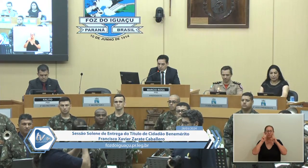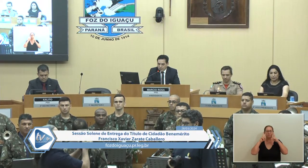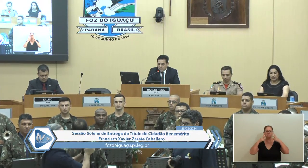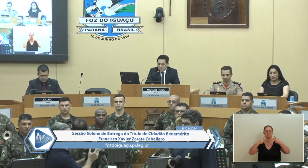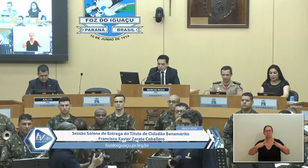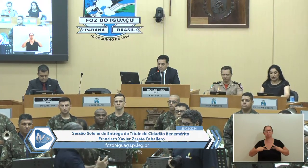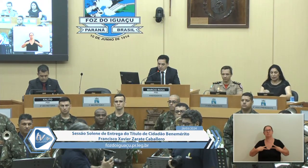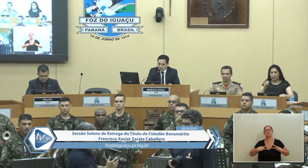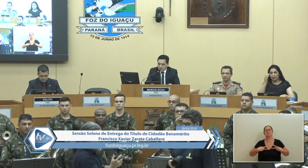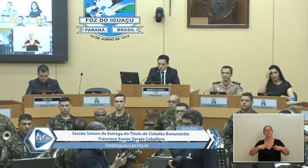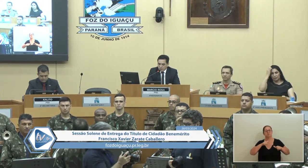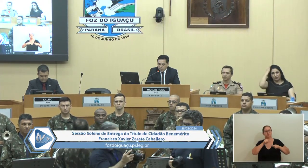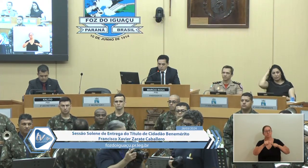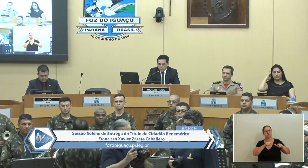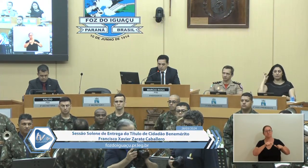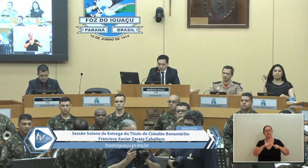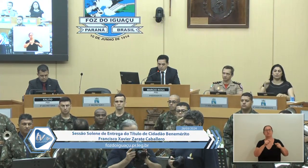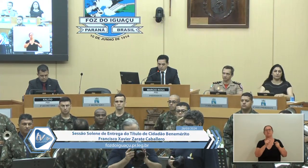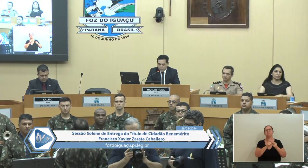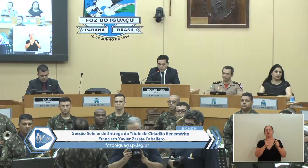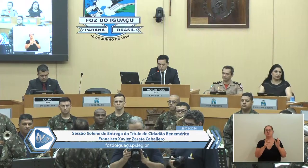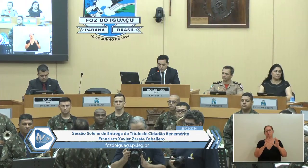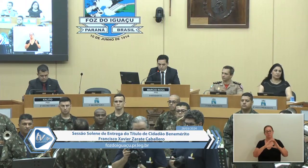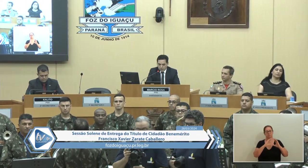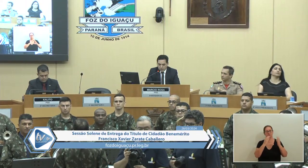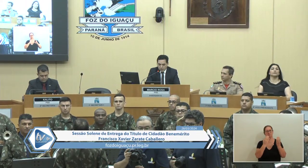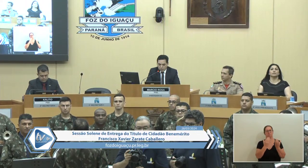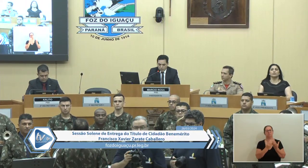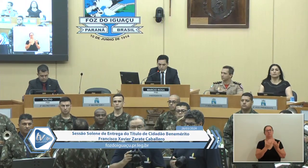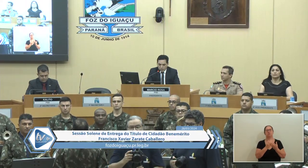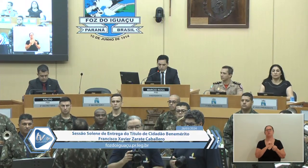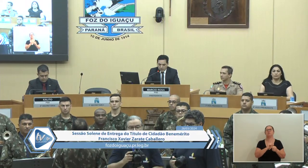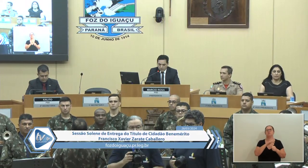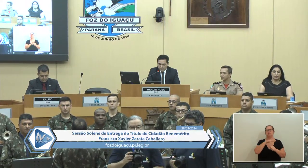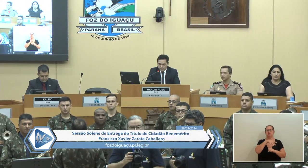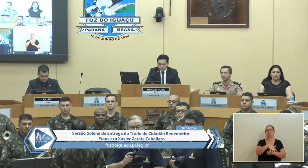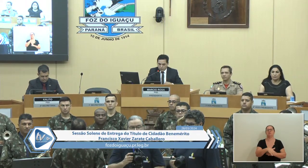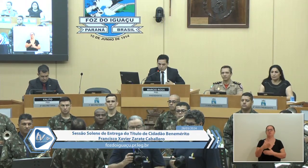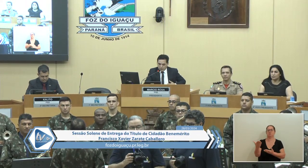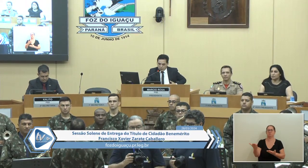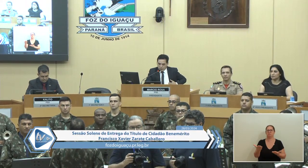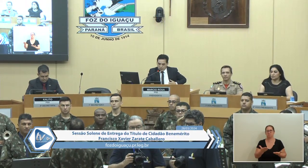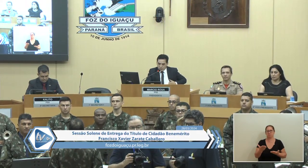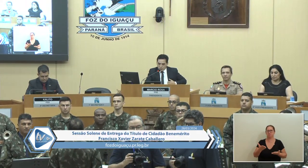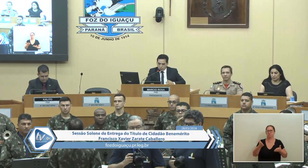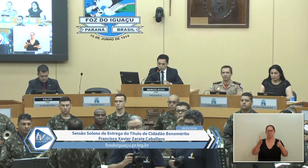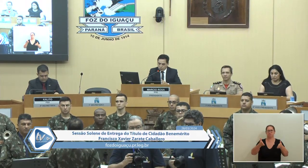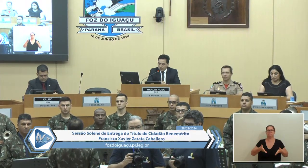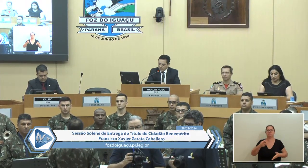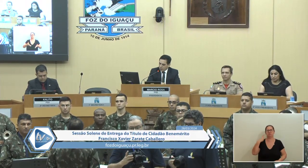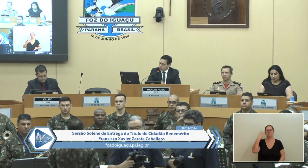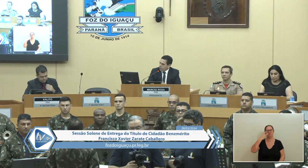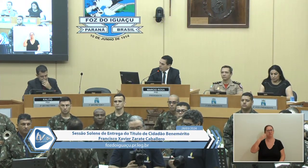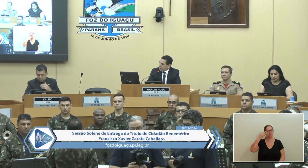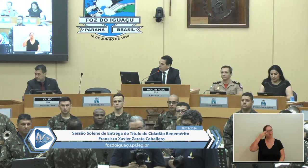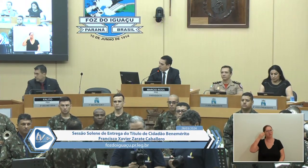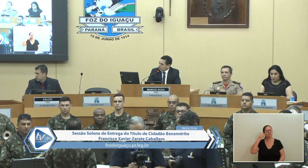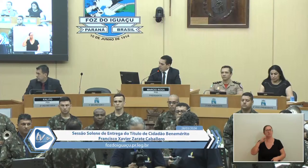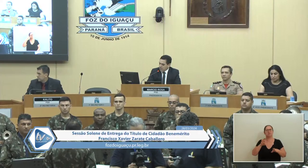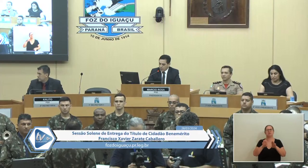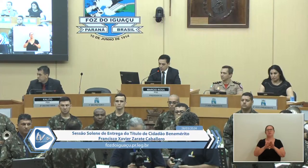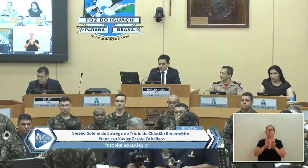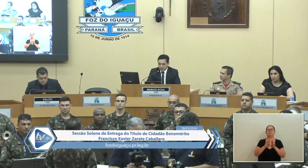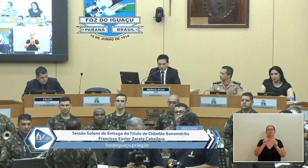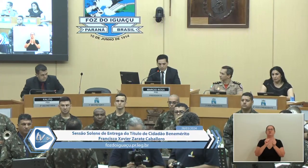pelos notáveis serviços prestados à comunidade de Foz do Iguaçu. Convido agora o vereador Calito Stockel, juntamente com a vereadora